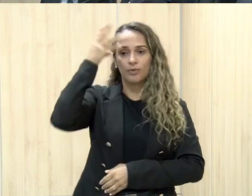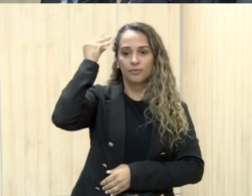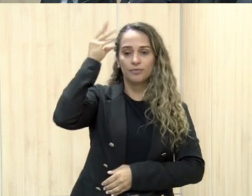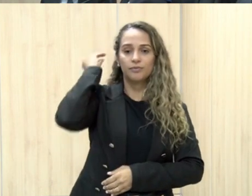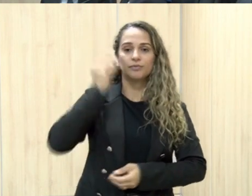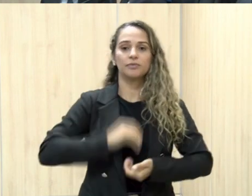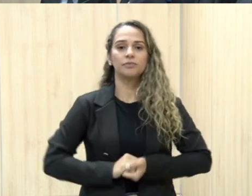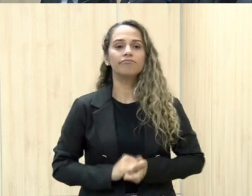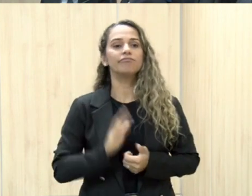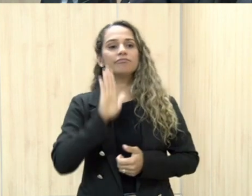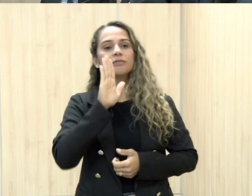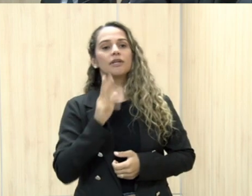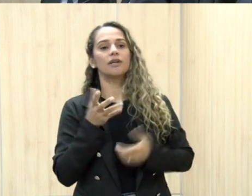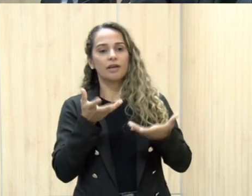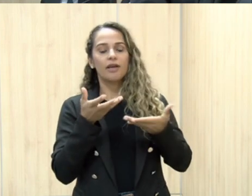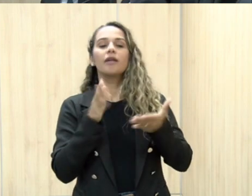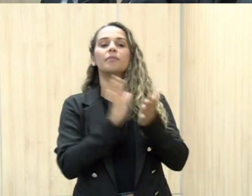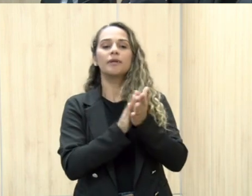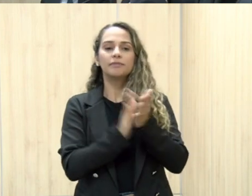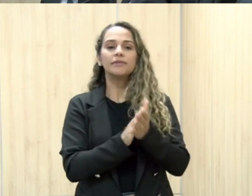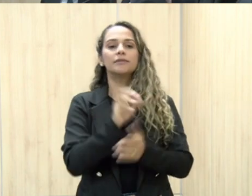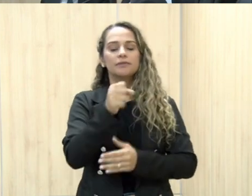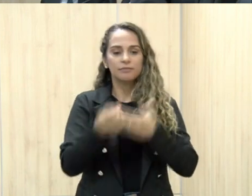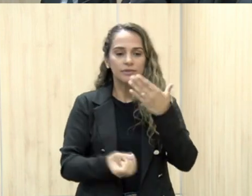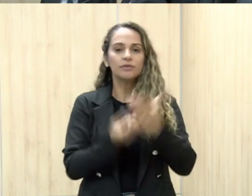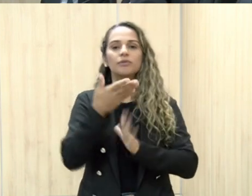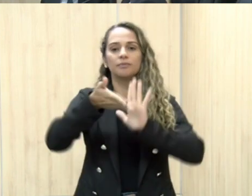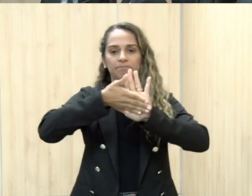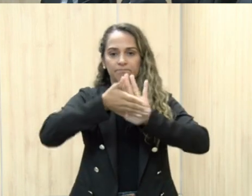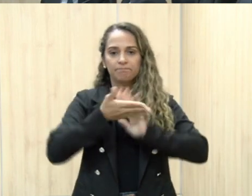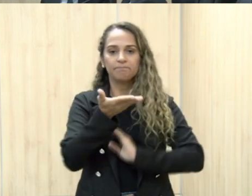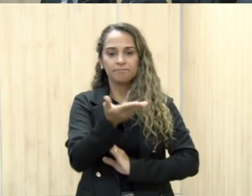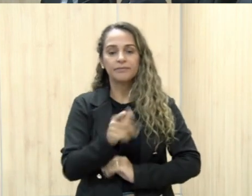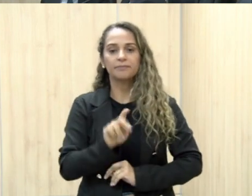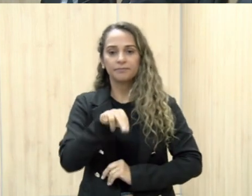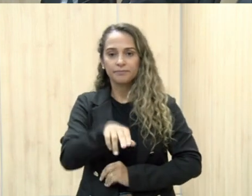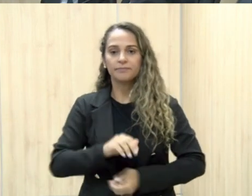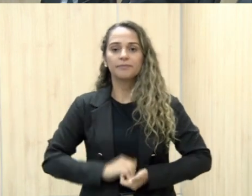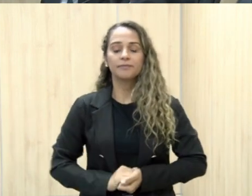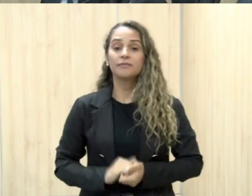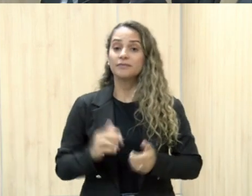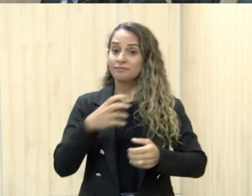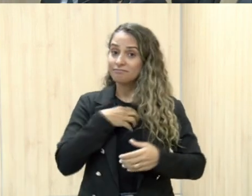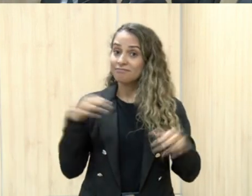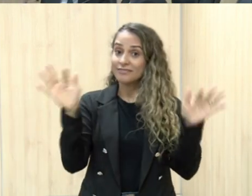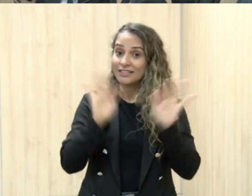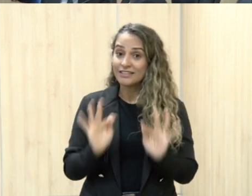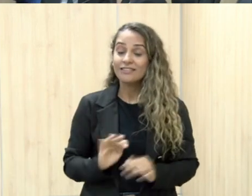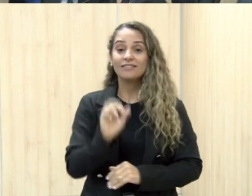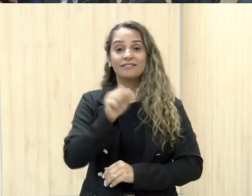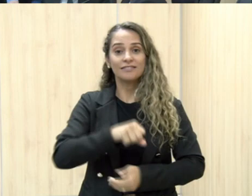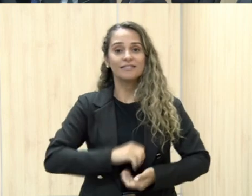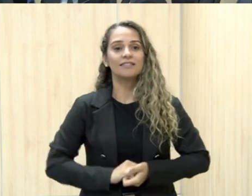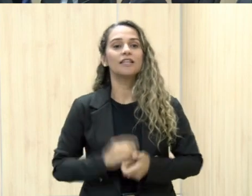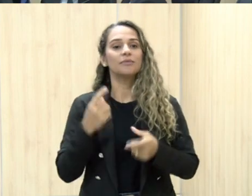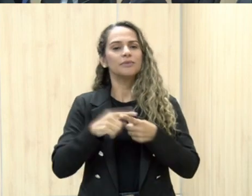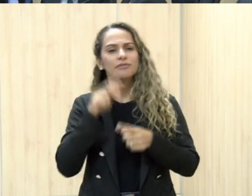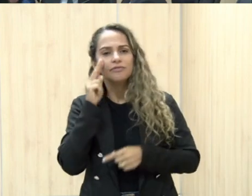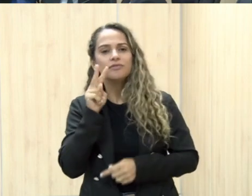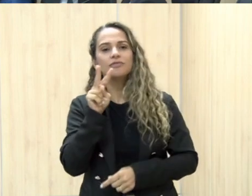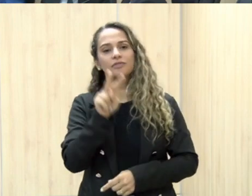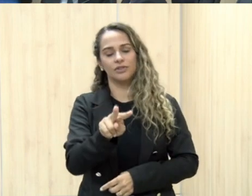senhor presidente eu quero parabenizar o autor da matéria Deputado Alan Queiroz e fico muito feliz quando